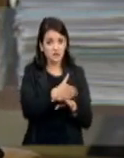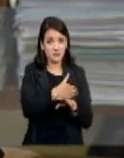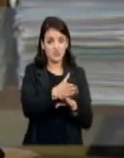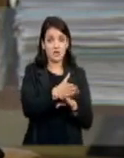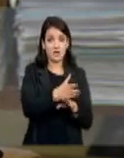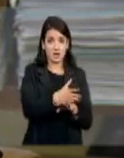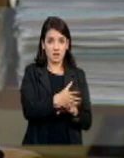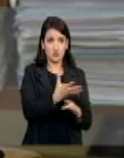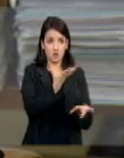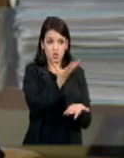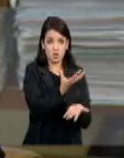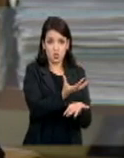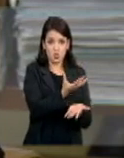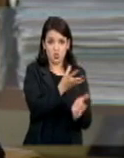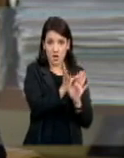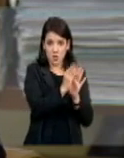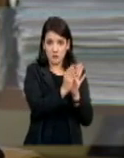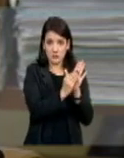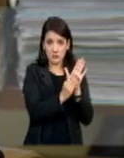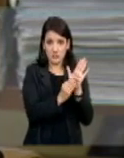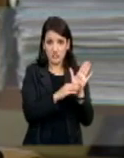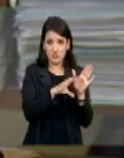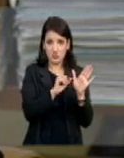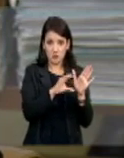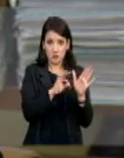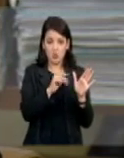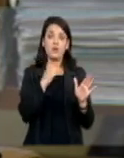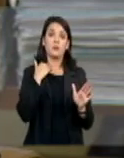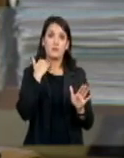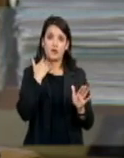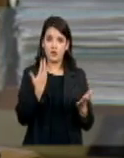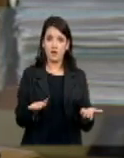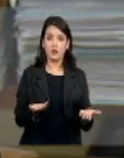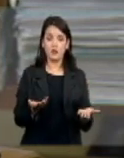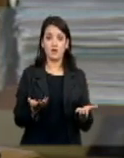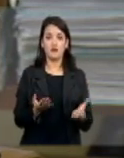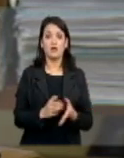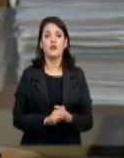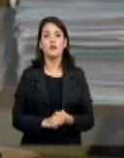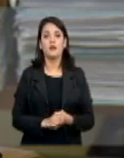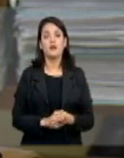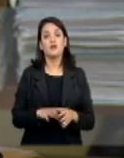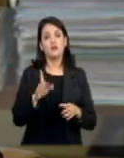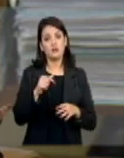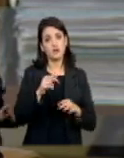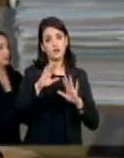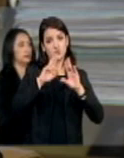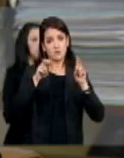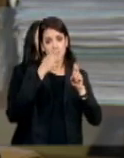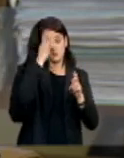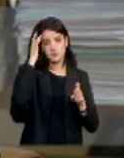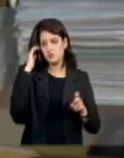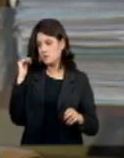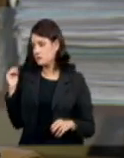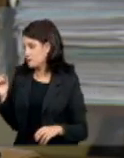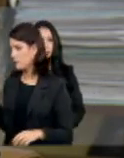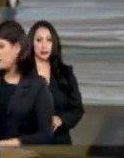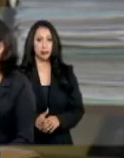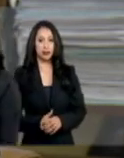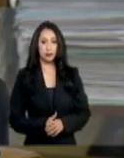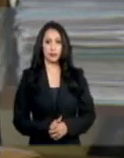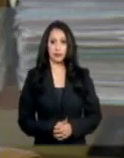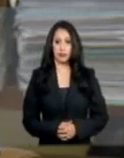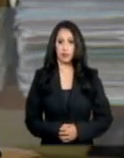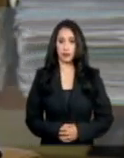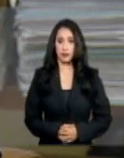bancárias e aos dados existentes em instituições financeiras referentes aos contribuintes e as pessoas em geral desde